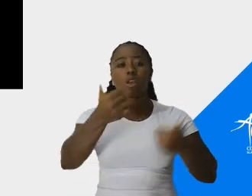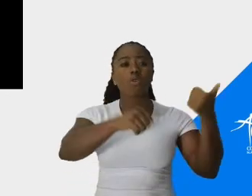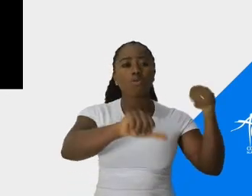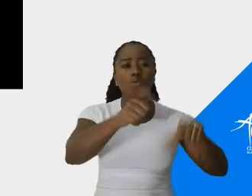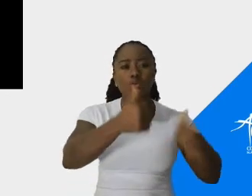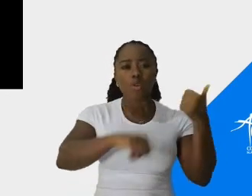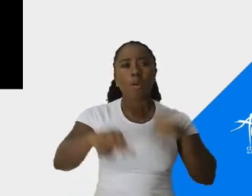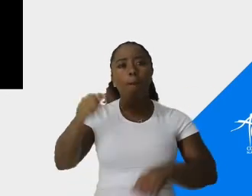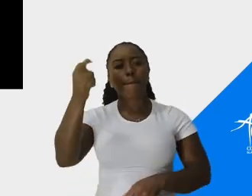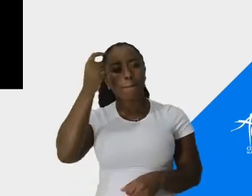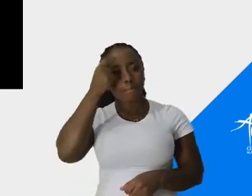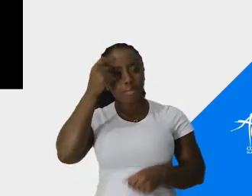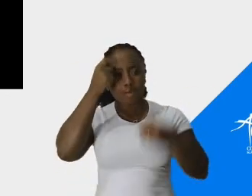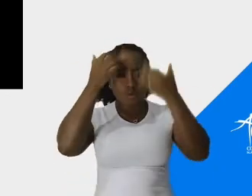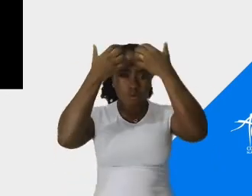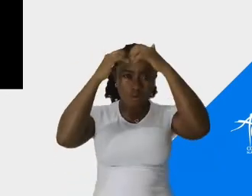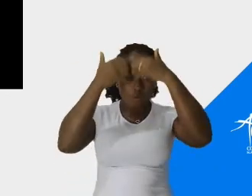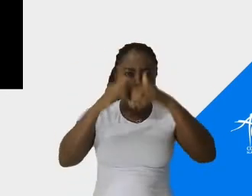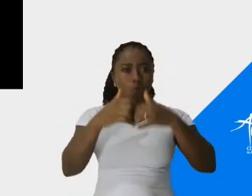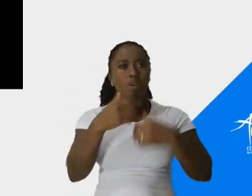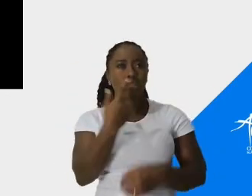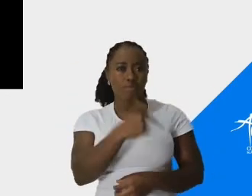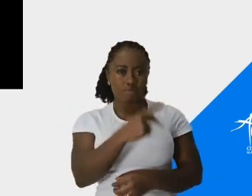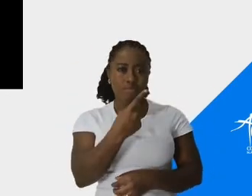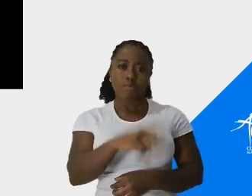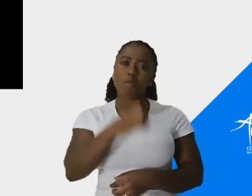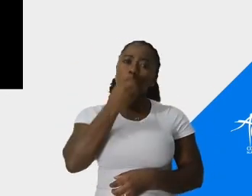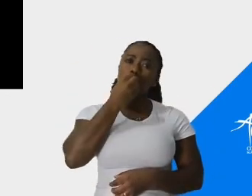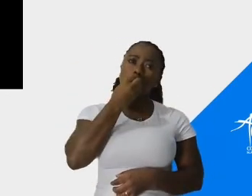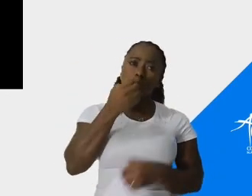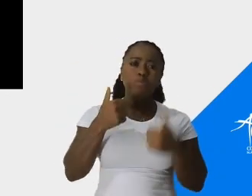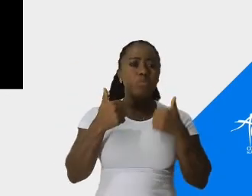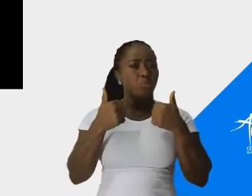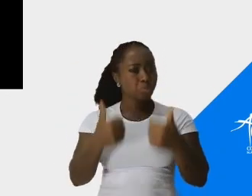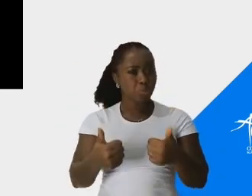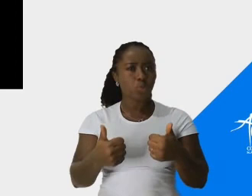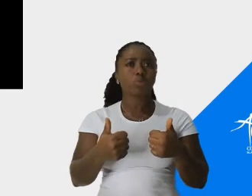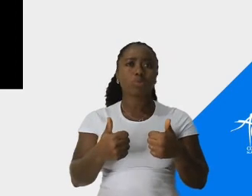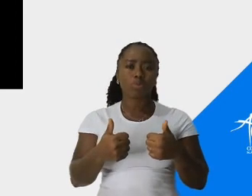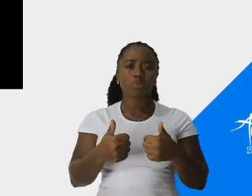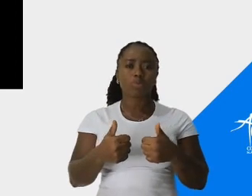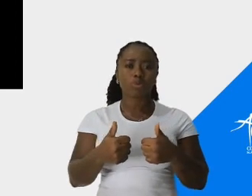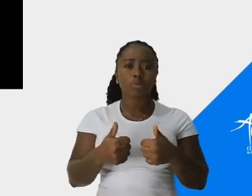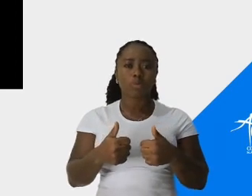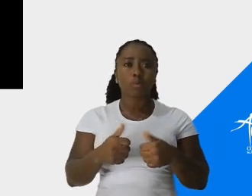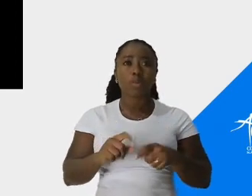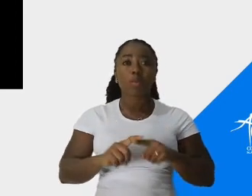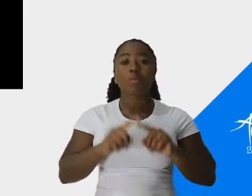bem interessante, mas ele é invasivo e é a questão